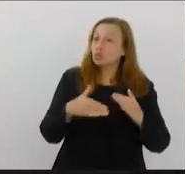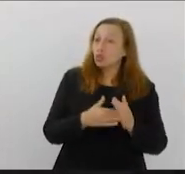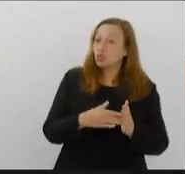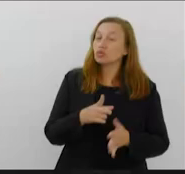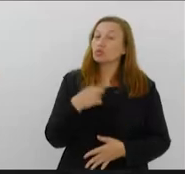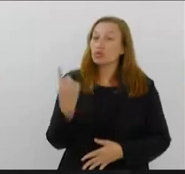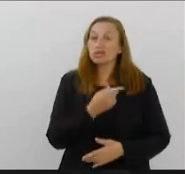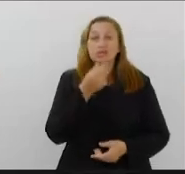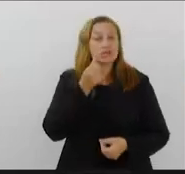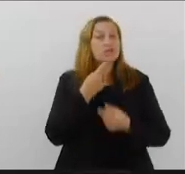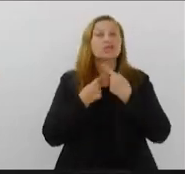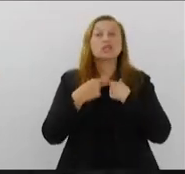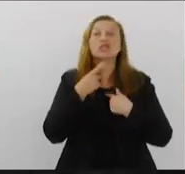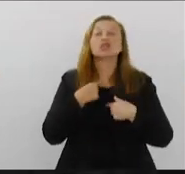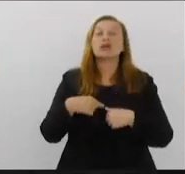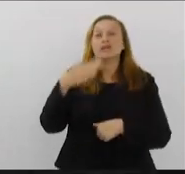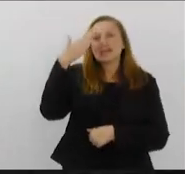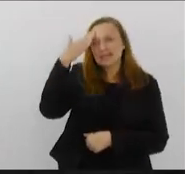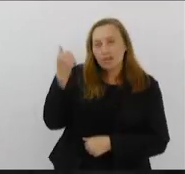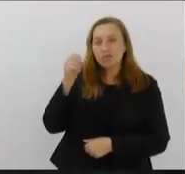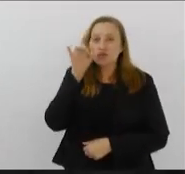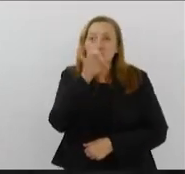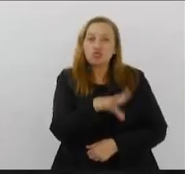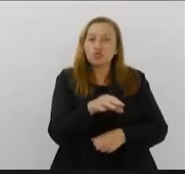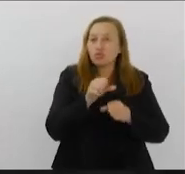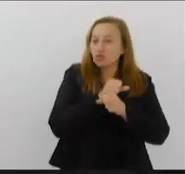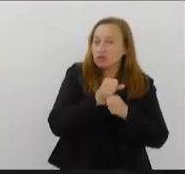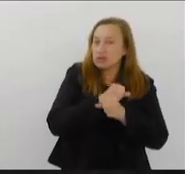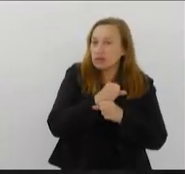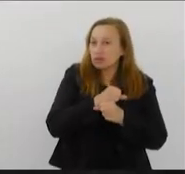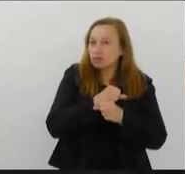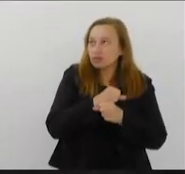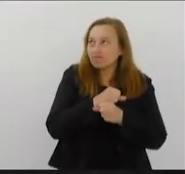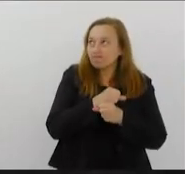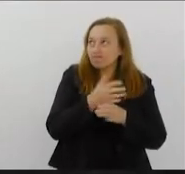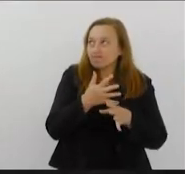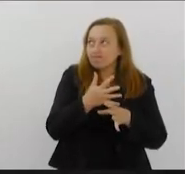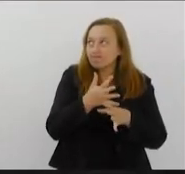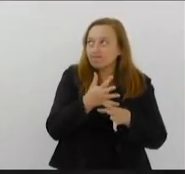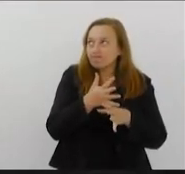nós desejamos. Nós sabemos que os últimos anos foram